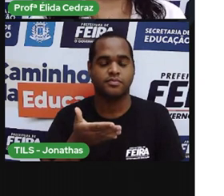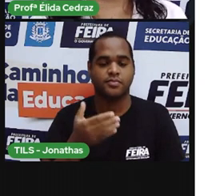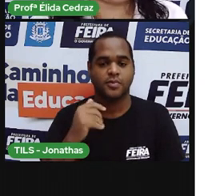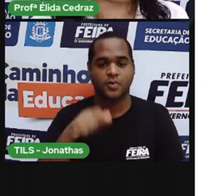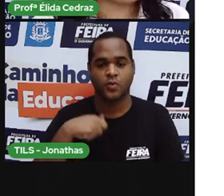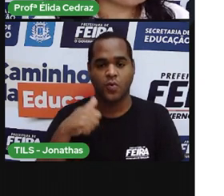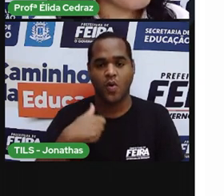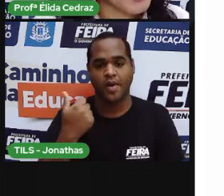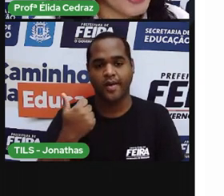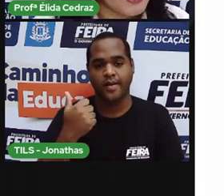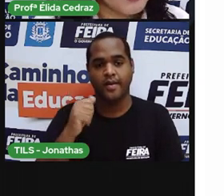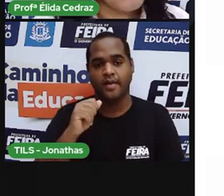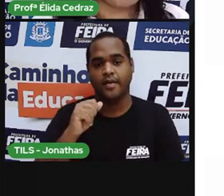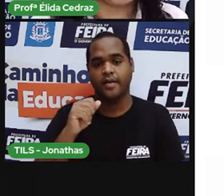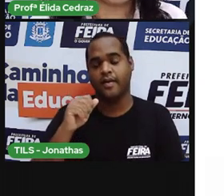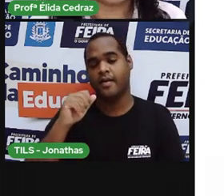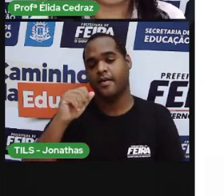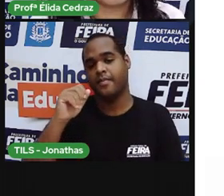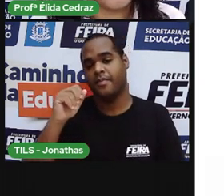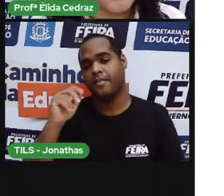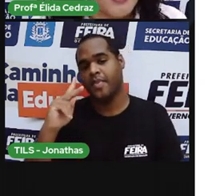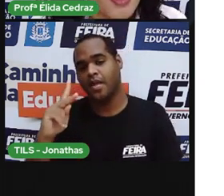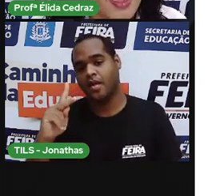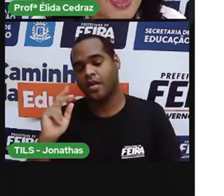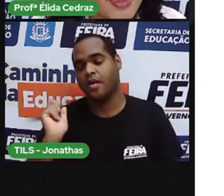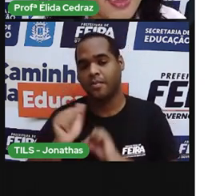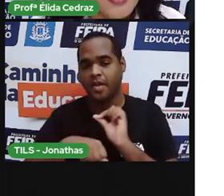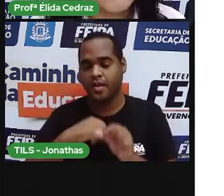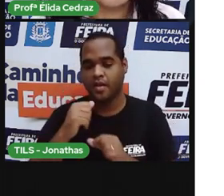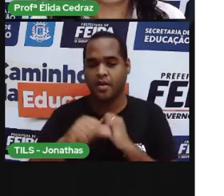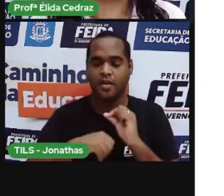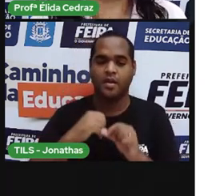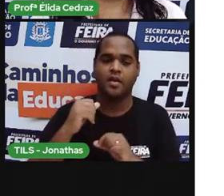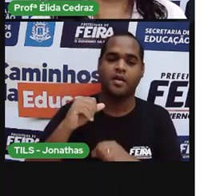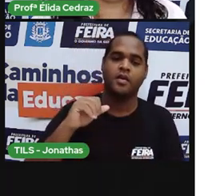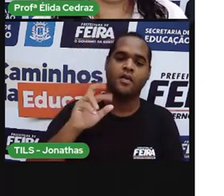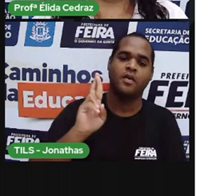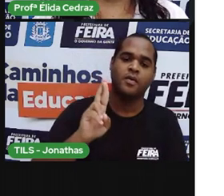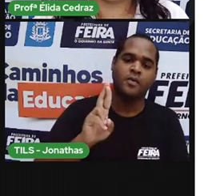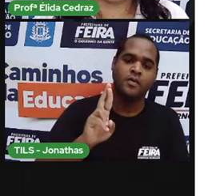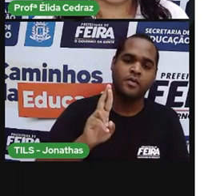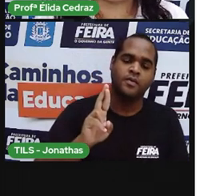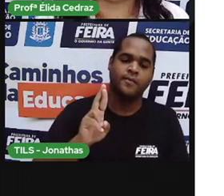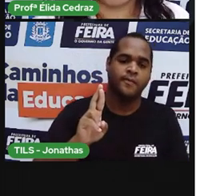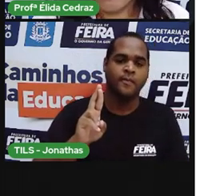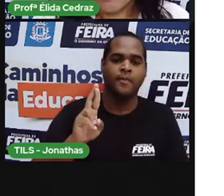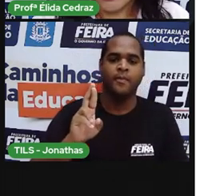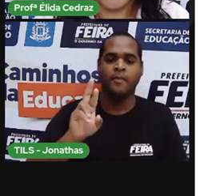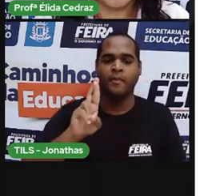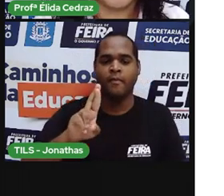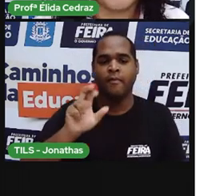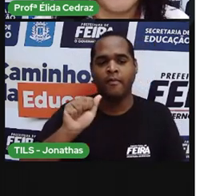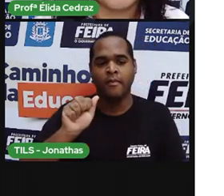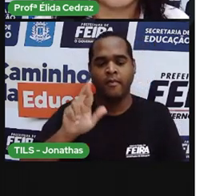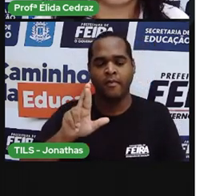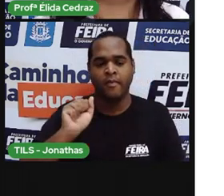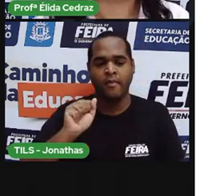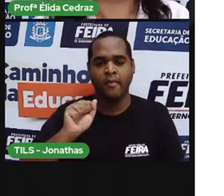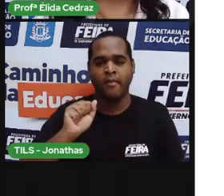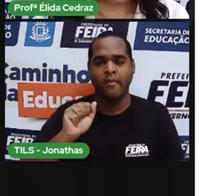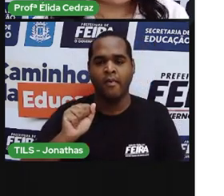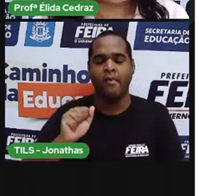Trocando a letra P pela letra R, nós formamos a palavra